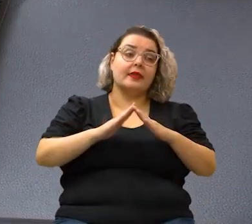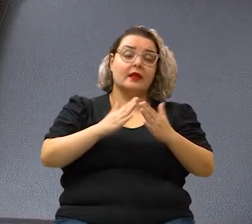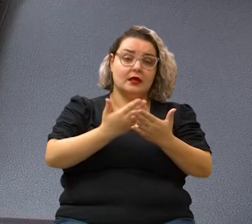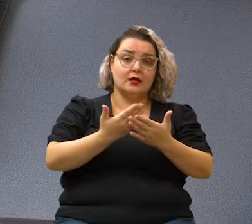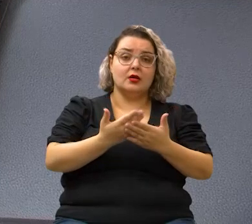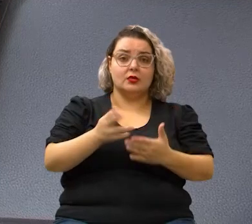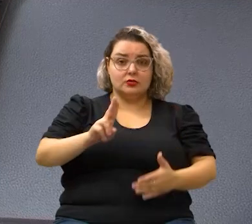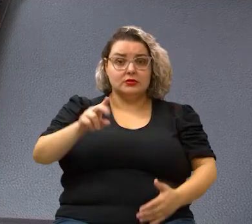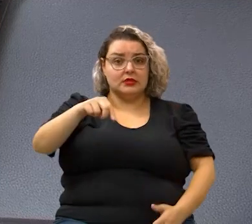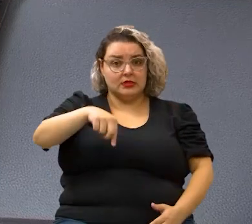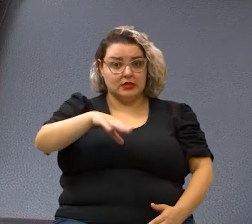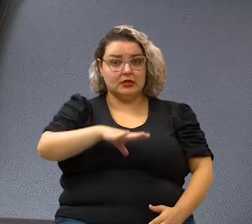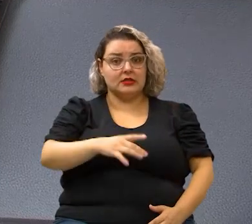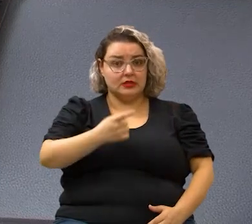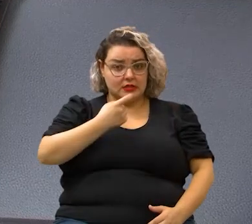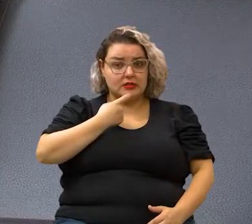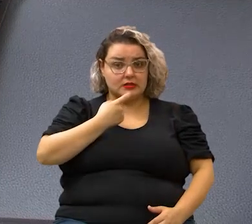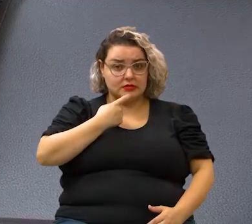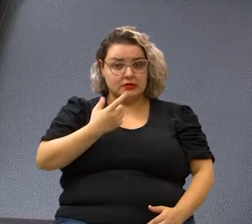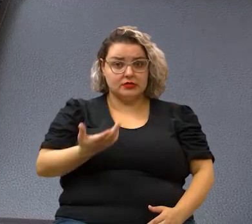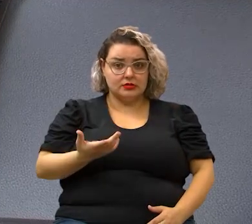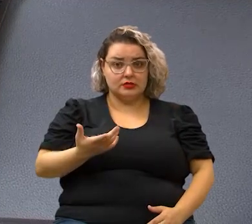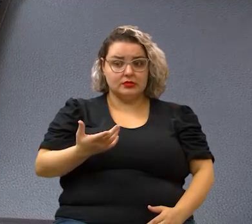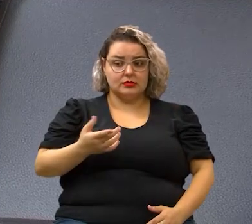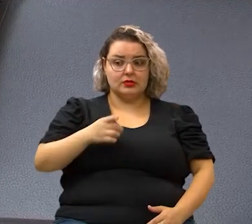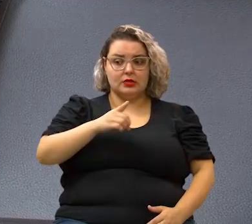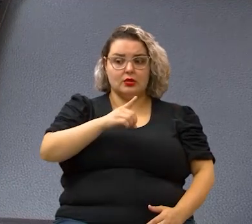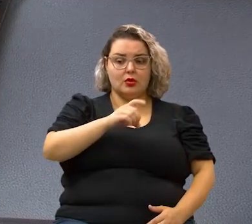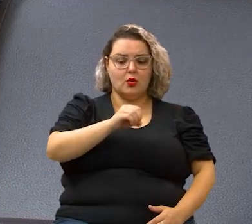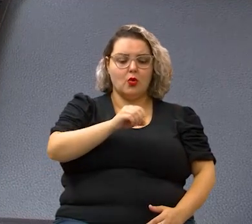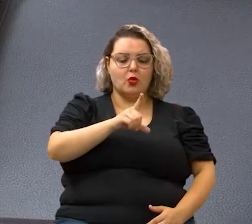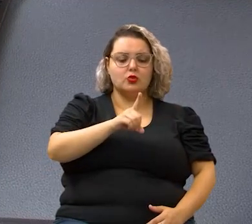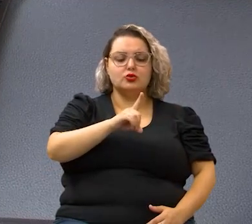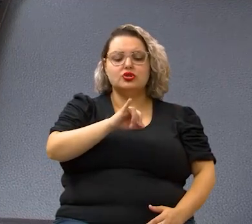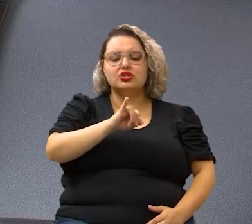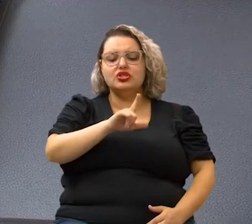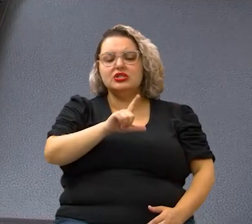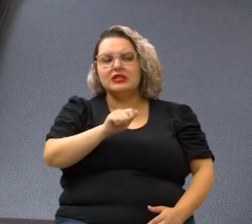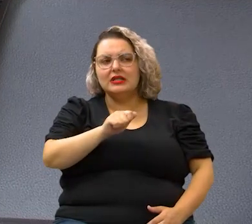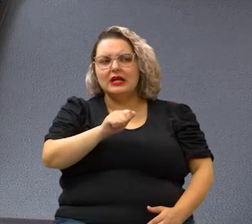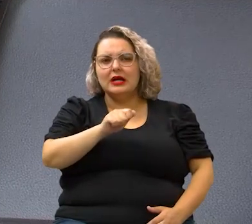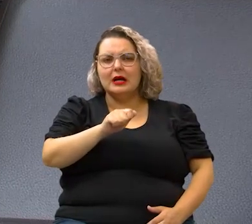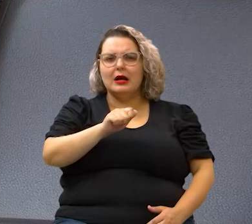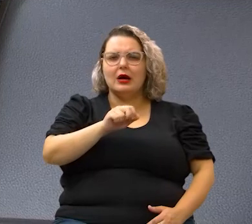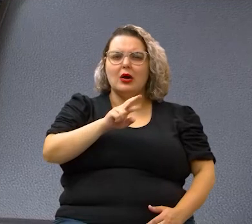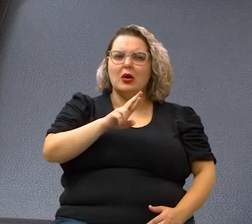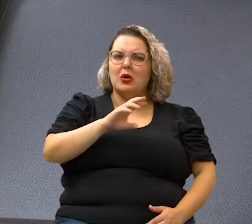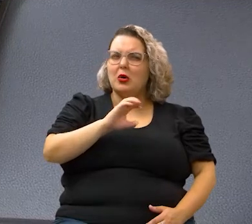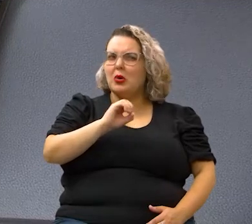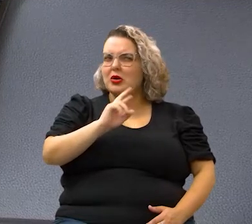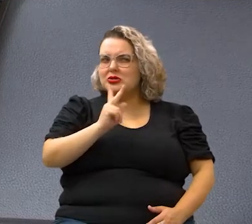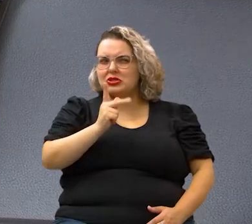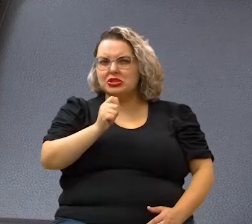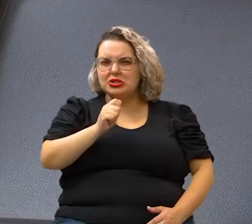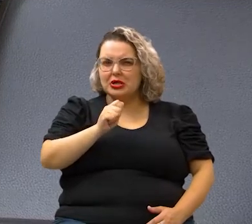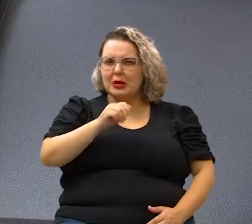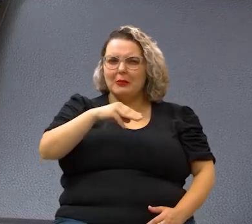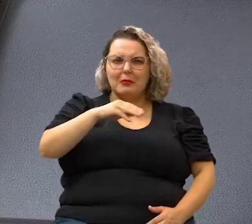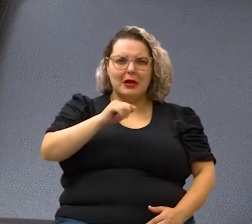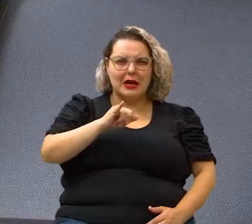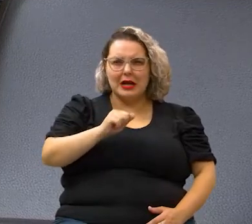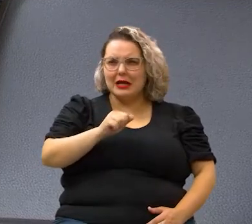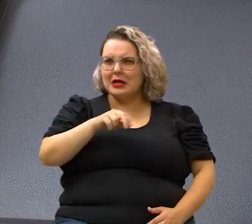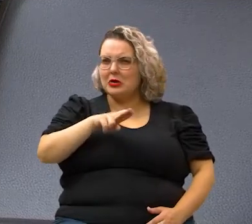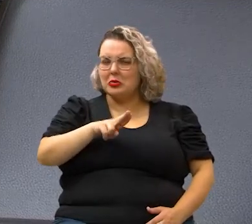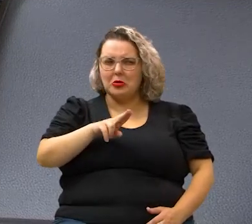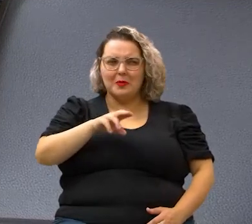seria implantada aqui na Odila Rocha Maia, ou Rocha Brito, agora fugiu o nome, ali na região